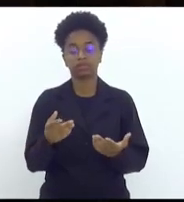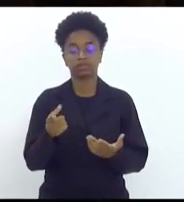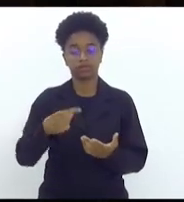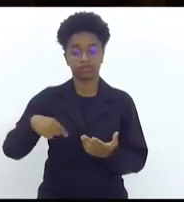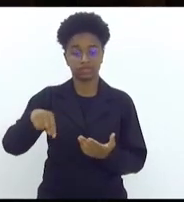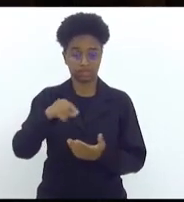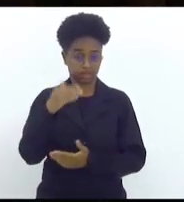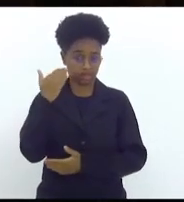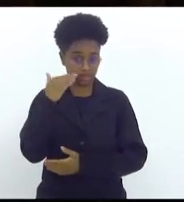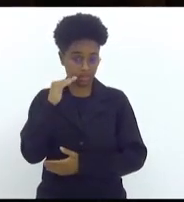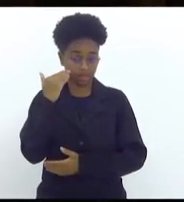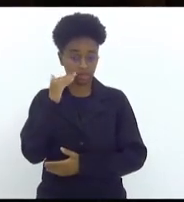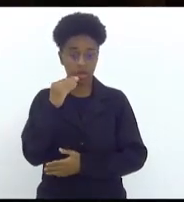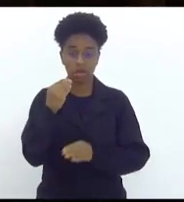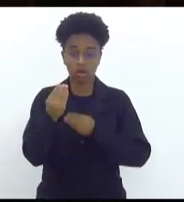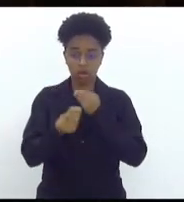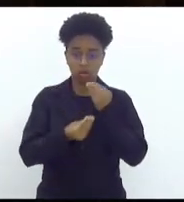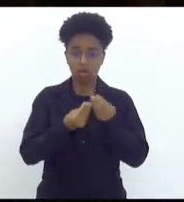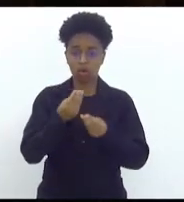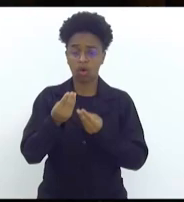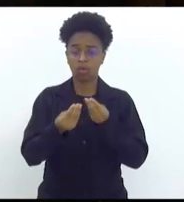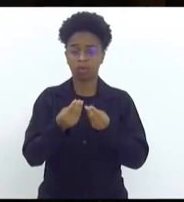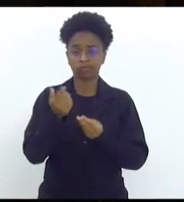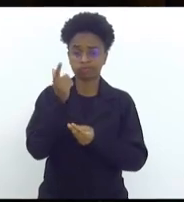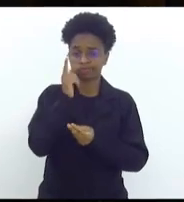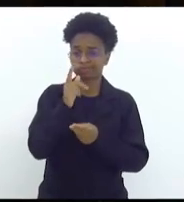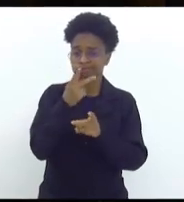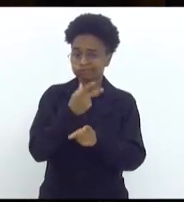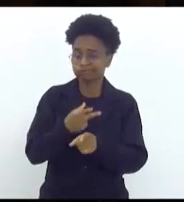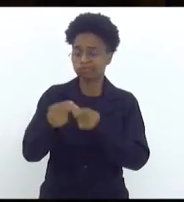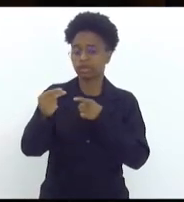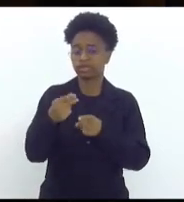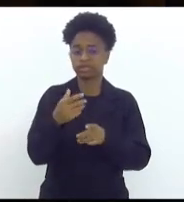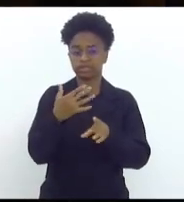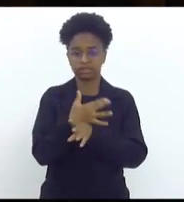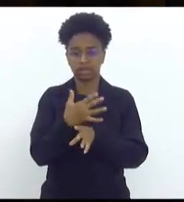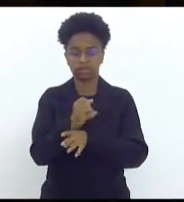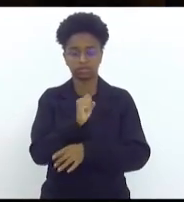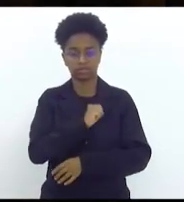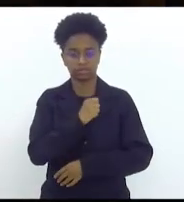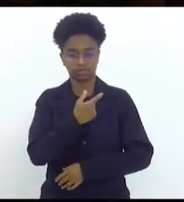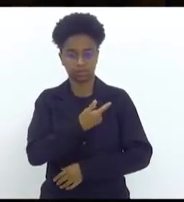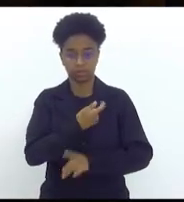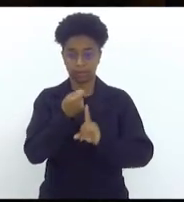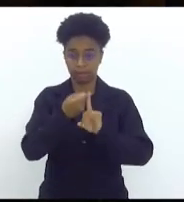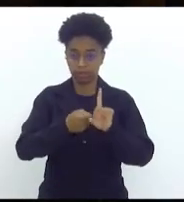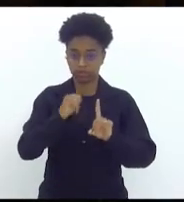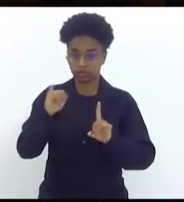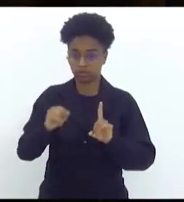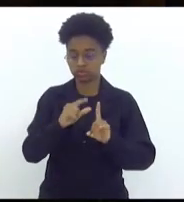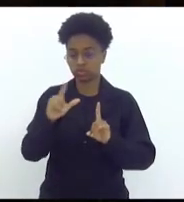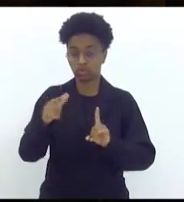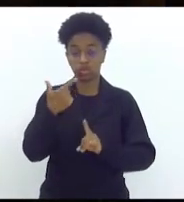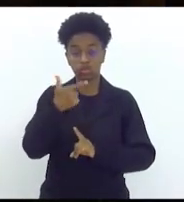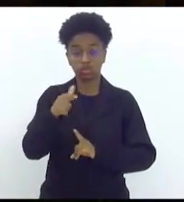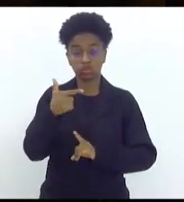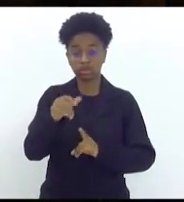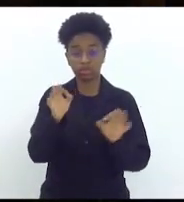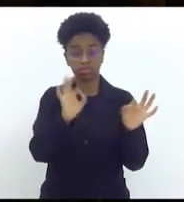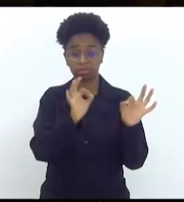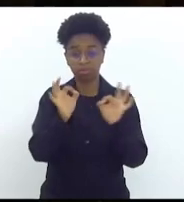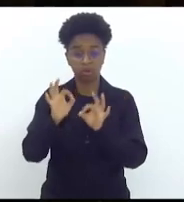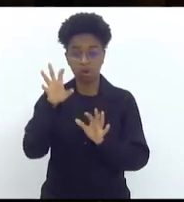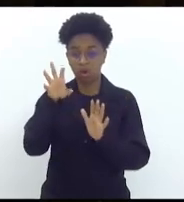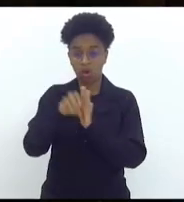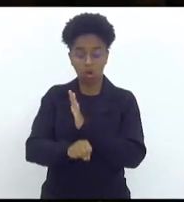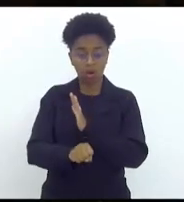possam entender o tamanho dessas conquistas na cidade de São Gonçalo de julho não teve sequer um